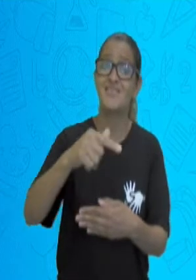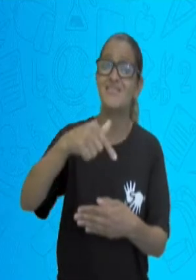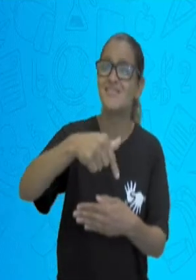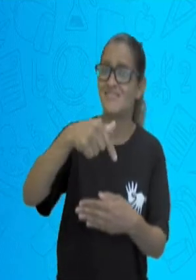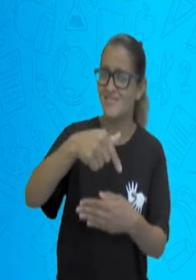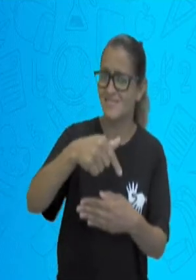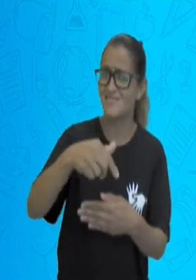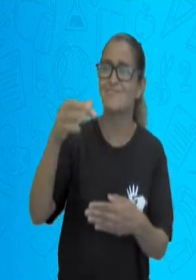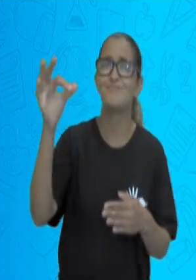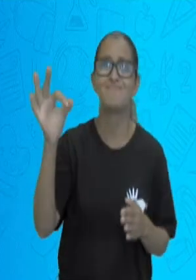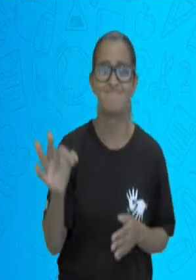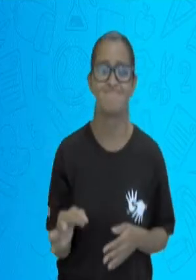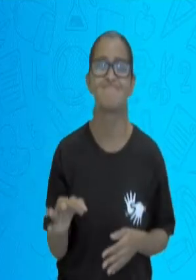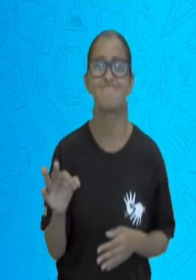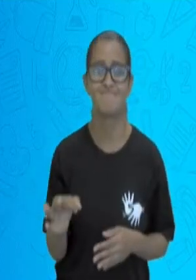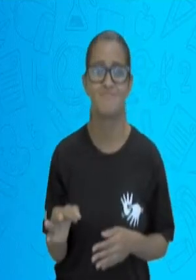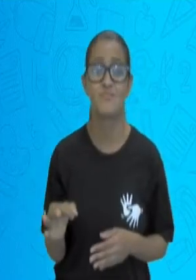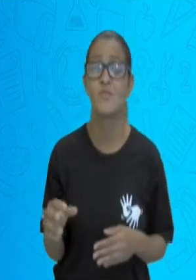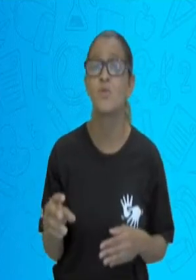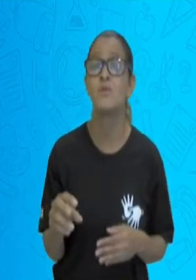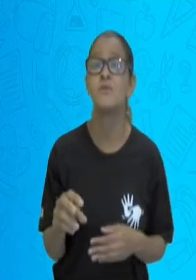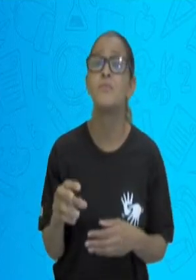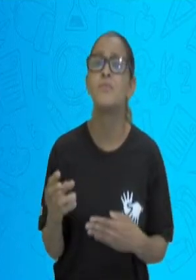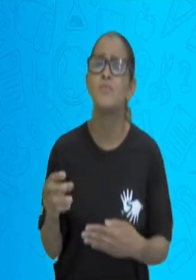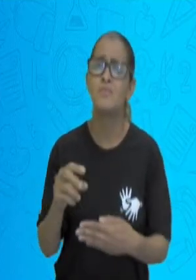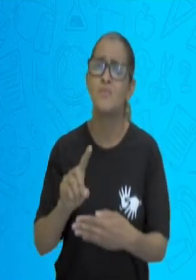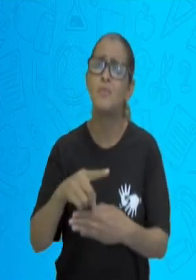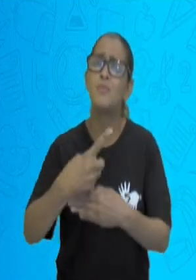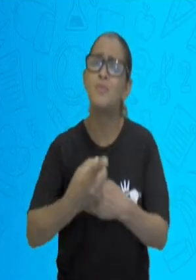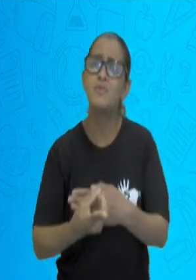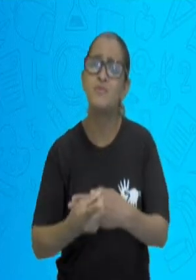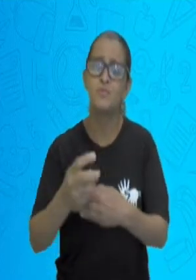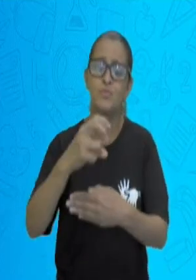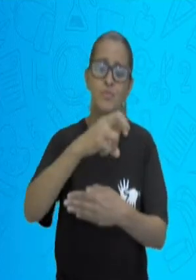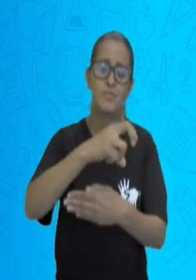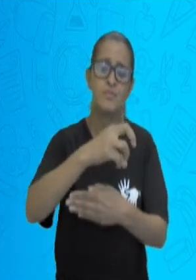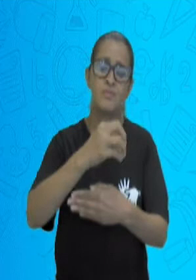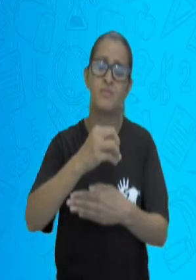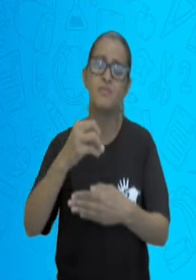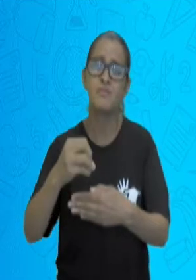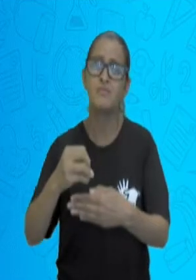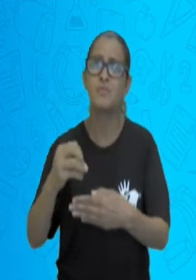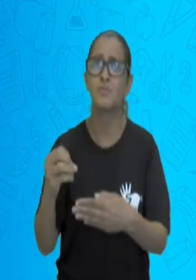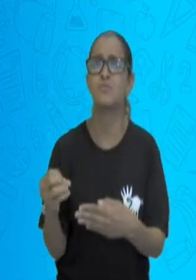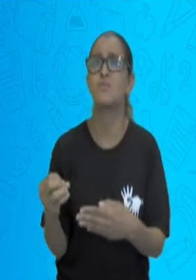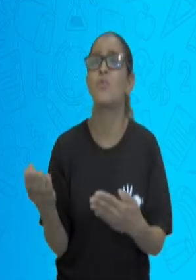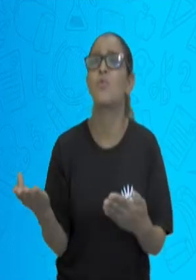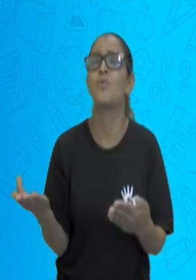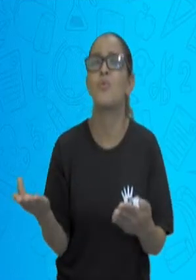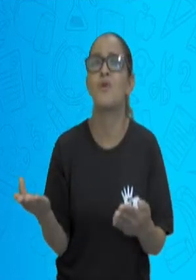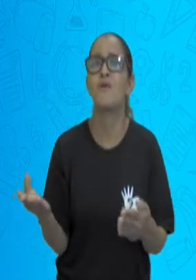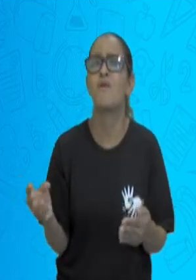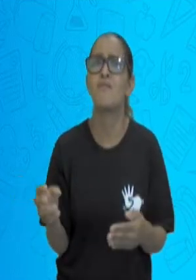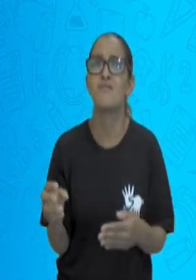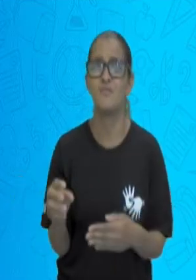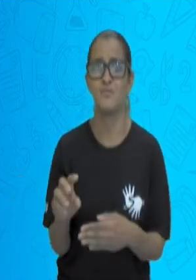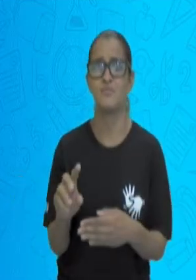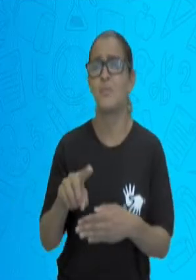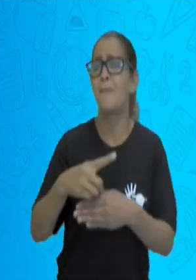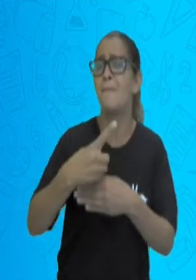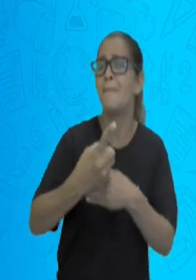547. O número que vem depois do número 500, ou seja, o número